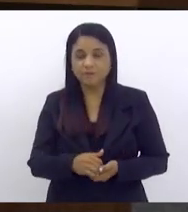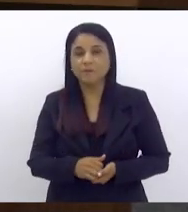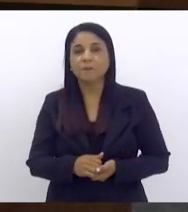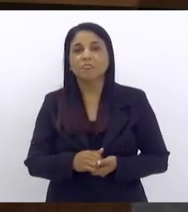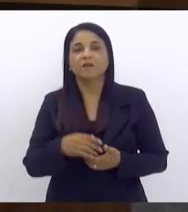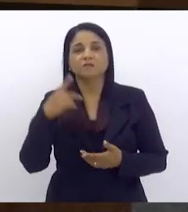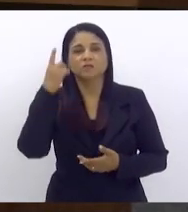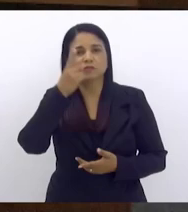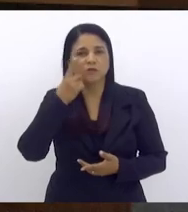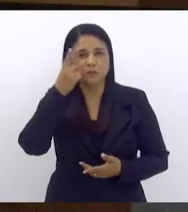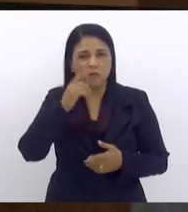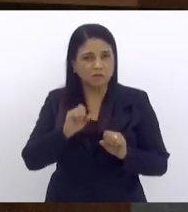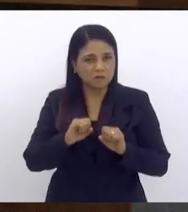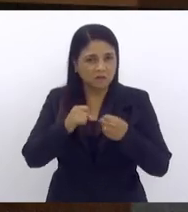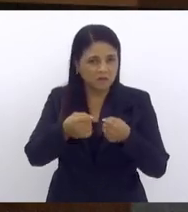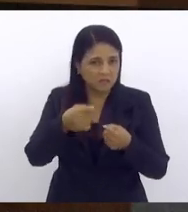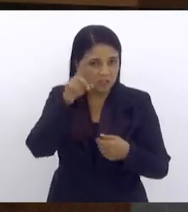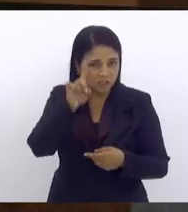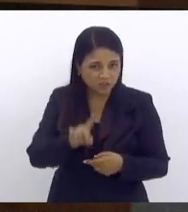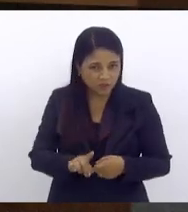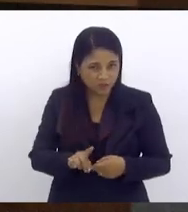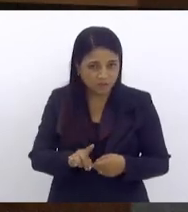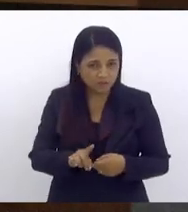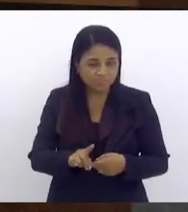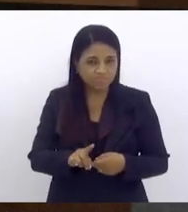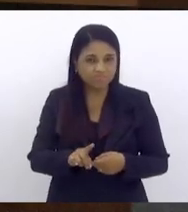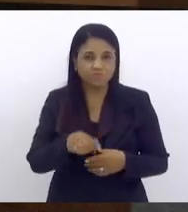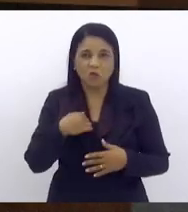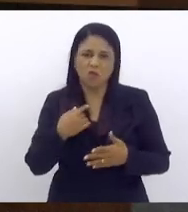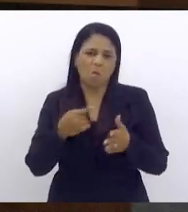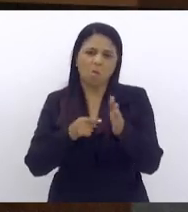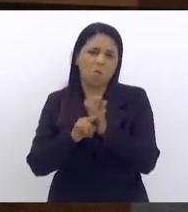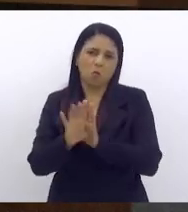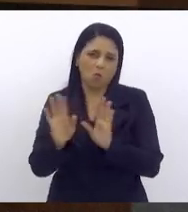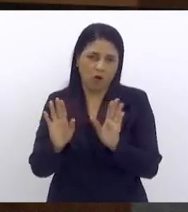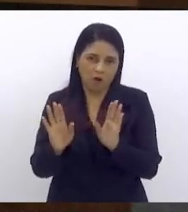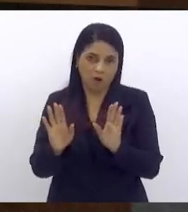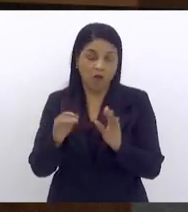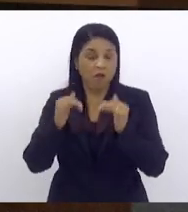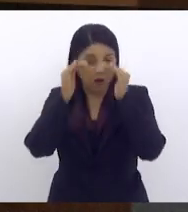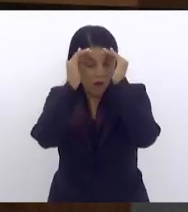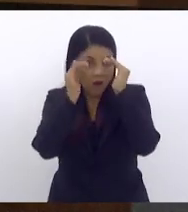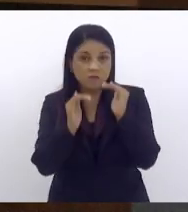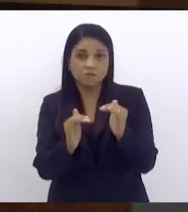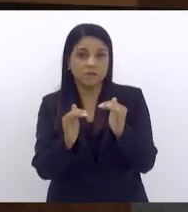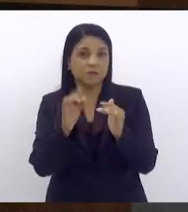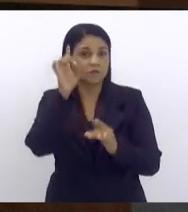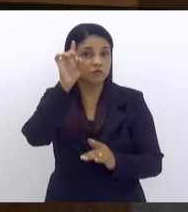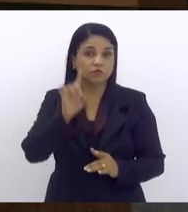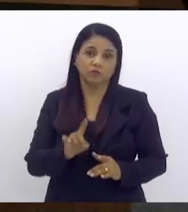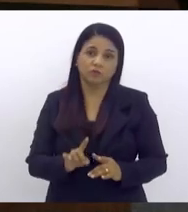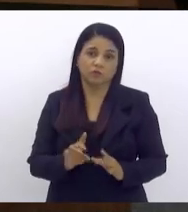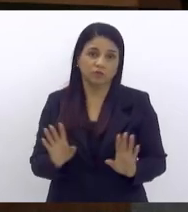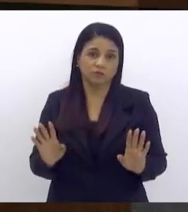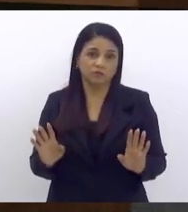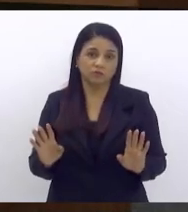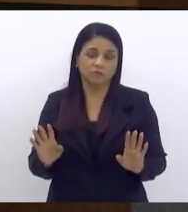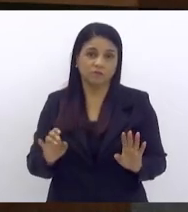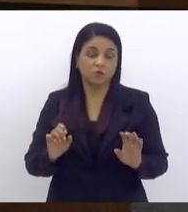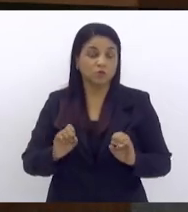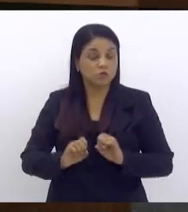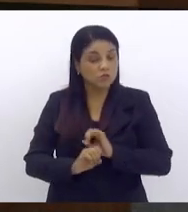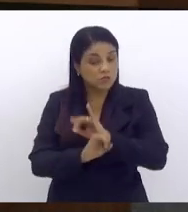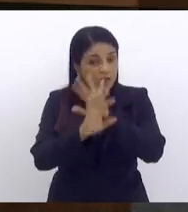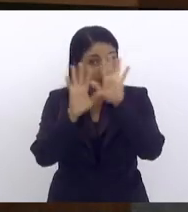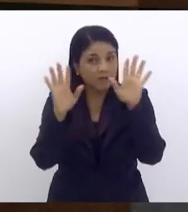se o deputado está querendo defender os diretores, né, eu não vou questionar, só acho que tem que, então, respeitar os diretores, mas estou só dando esse